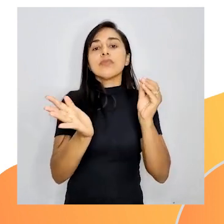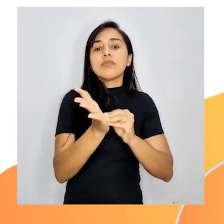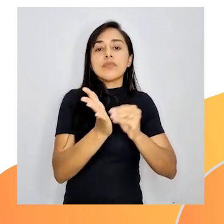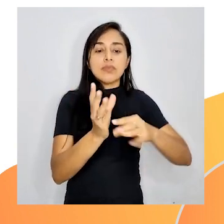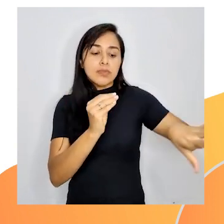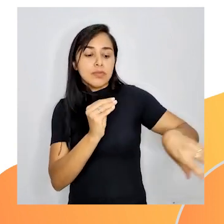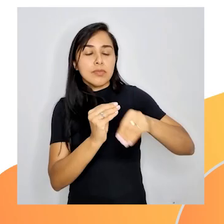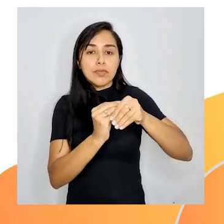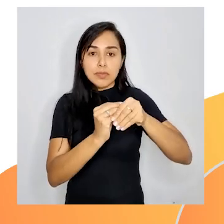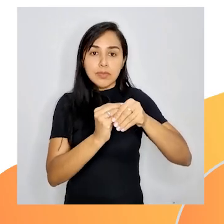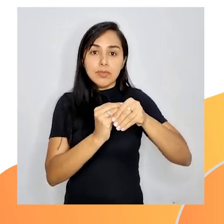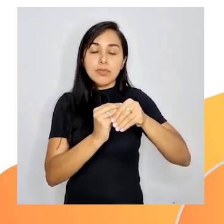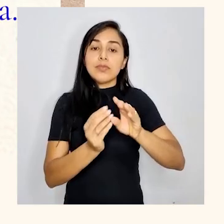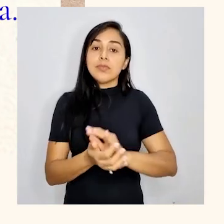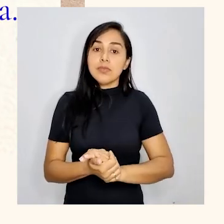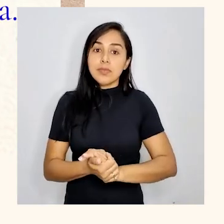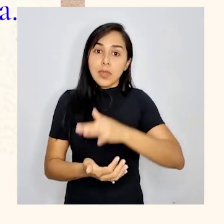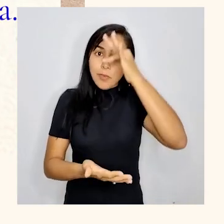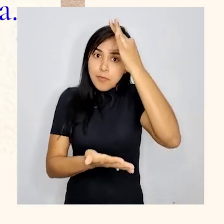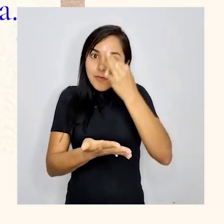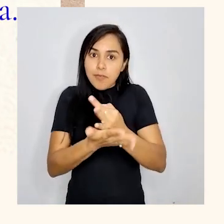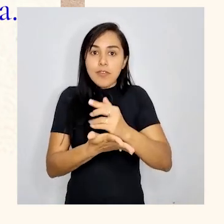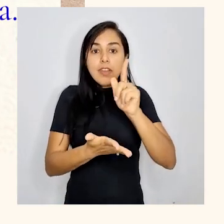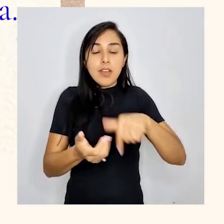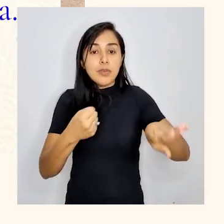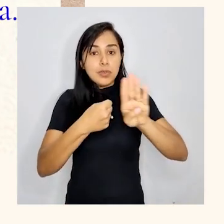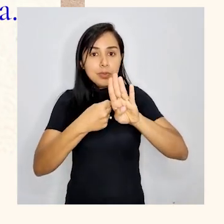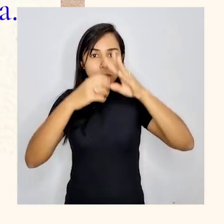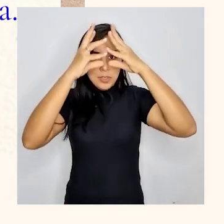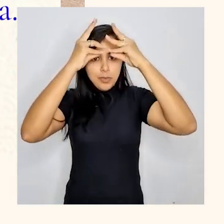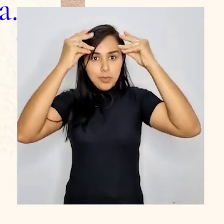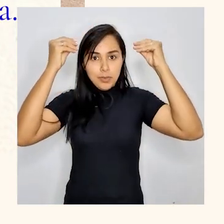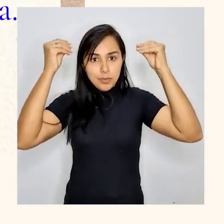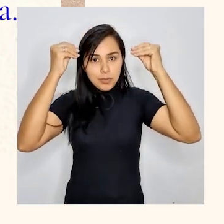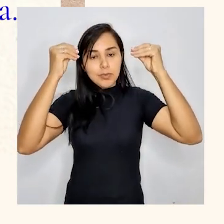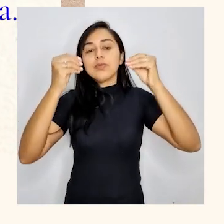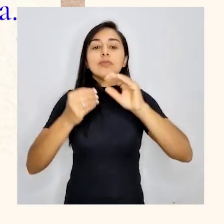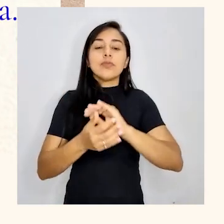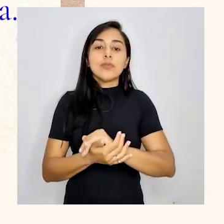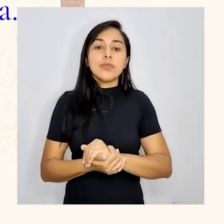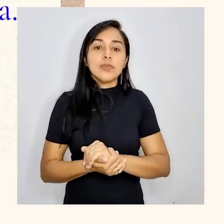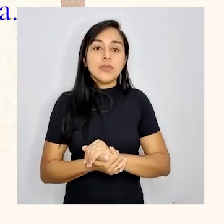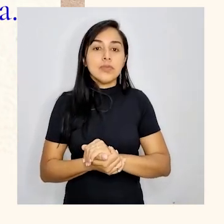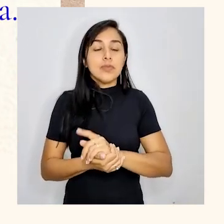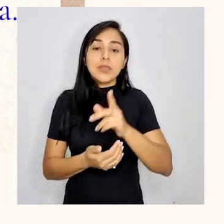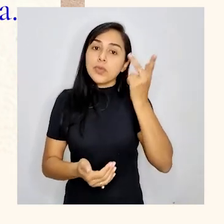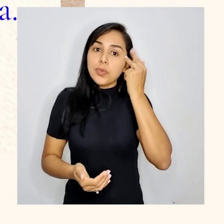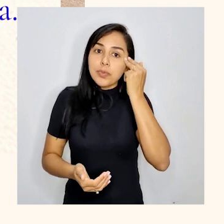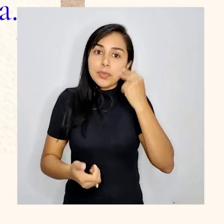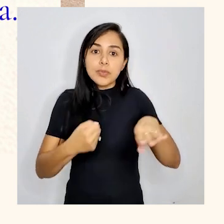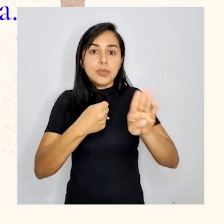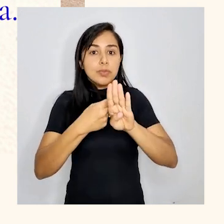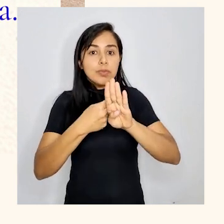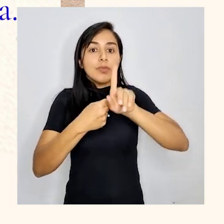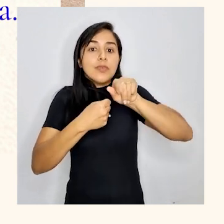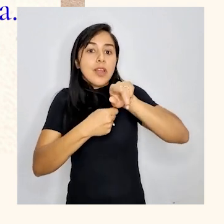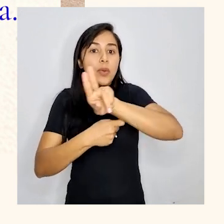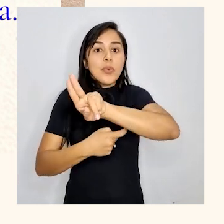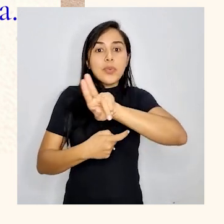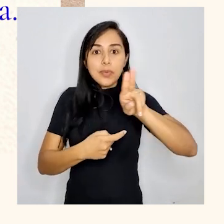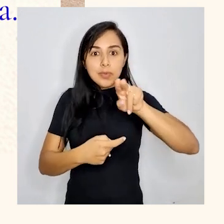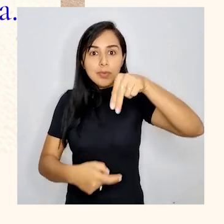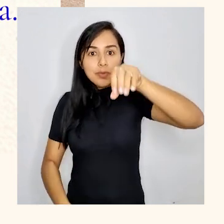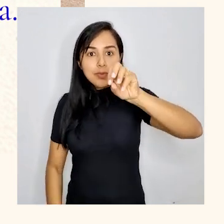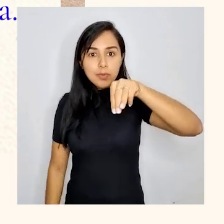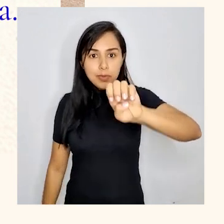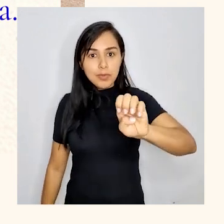substantivo abstrato e na língua portuguesa a gente chama os substantivos de nome. Então, se esse nome está